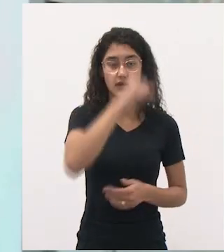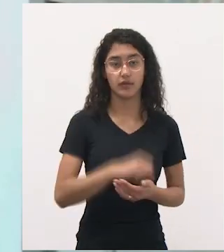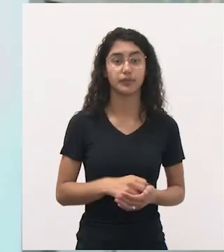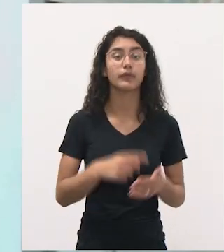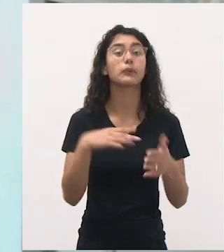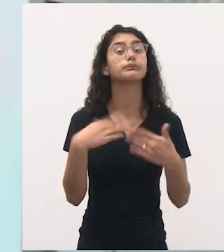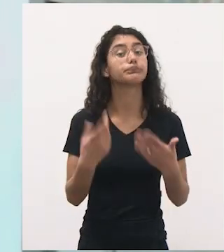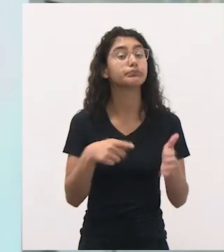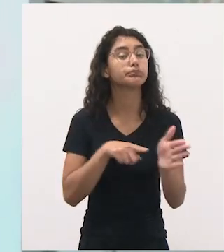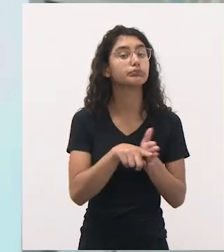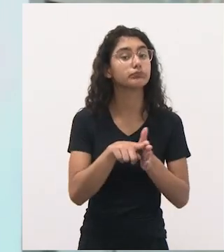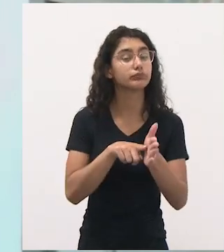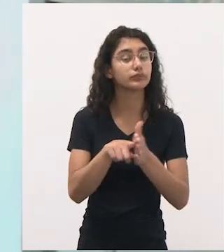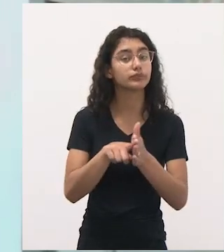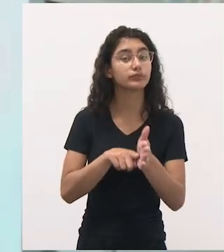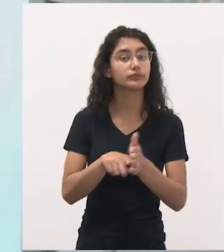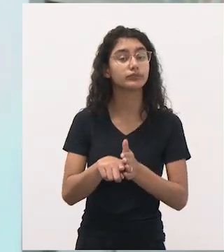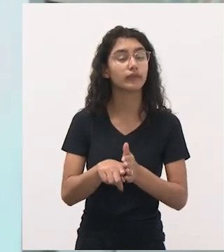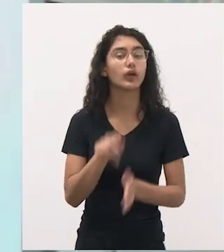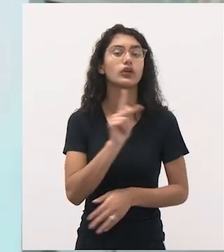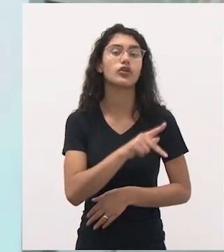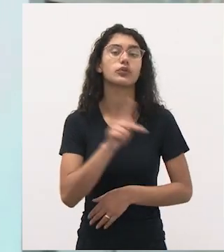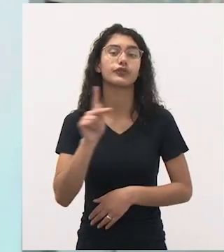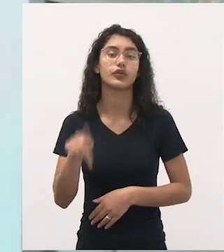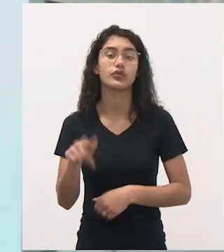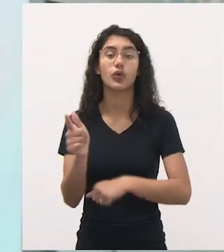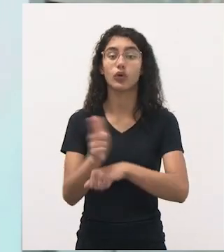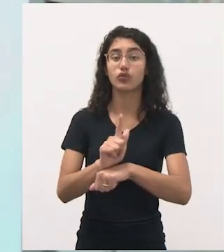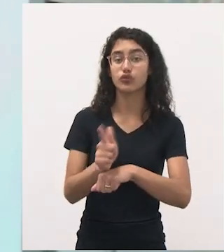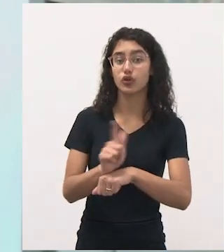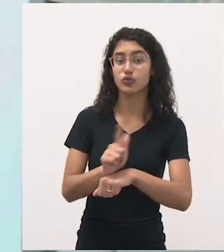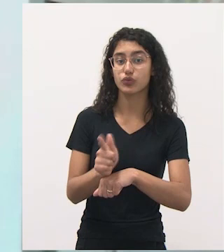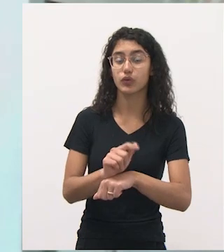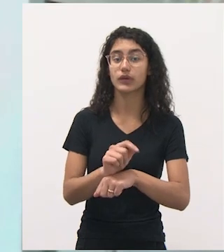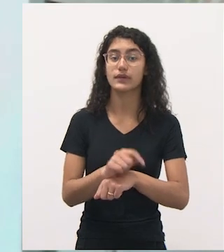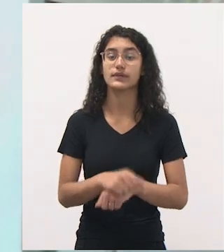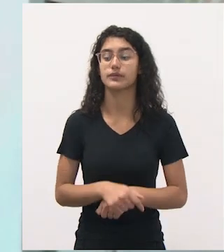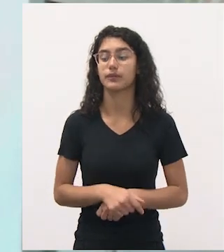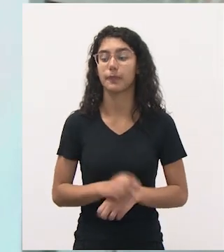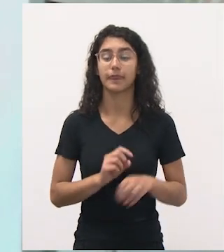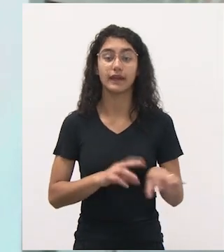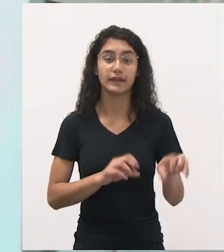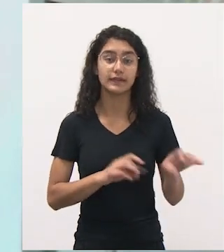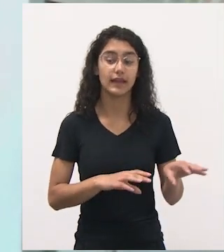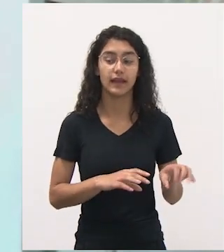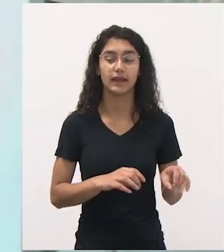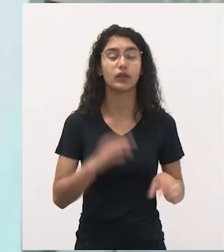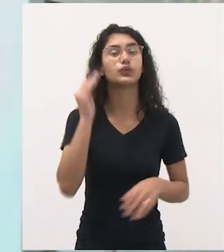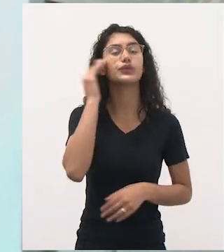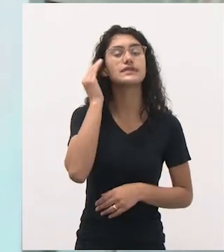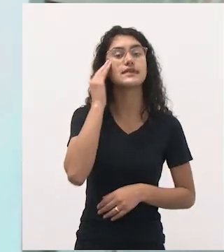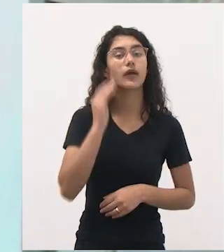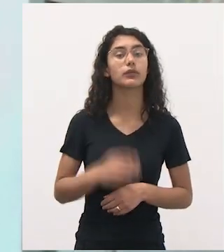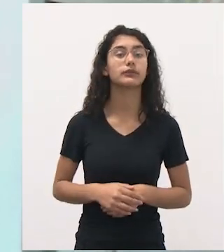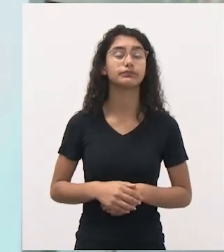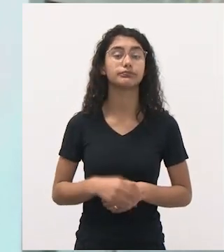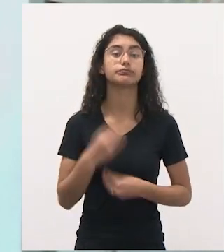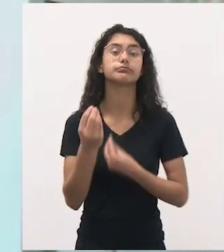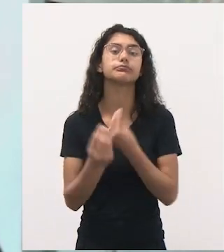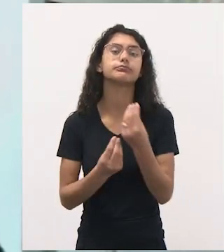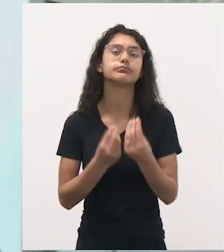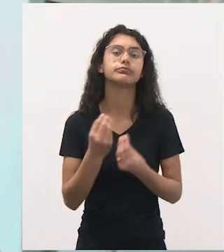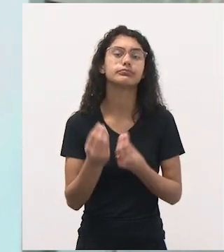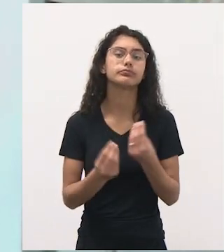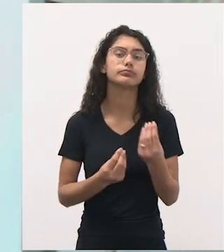diagnóstico, então, o que os nossos professores, gestores, técnicos sabem? O que sabemos sobre o que eles sabem? O